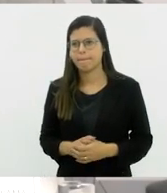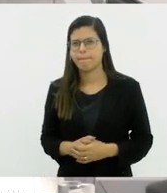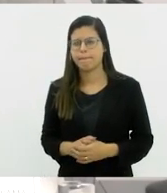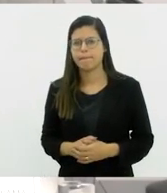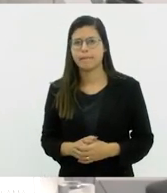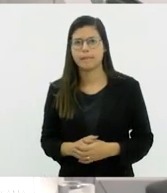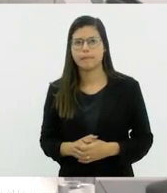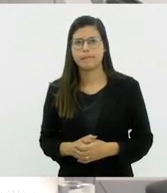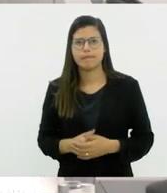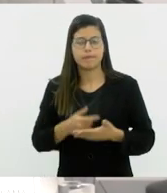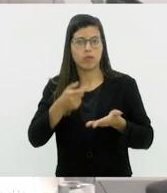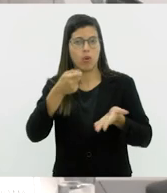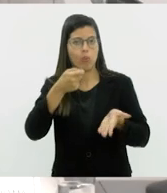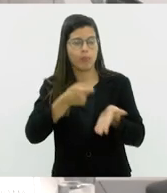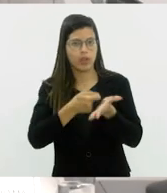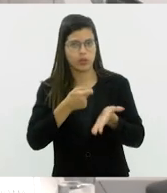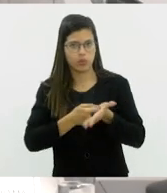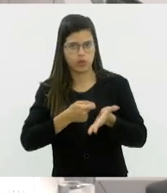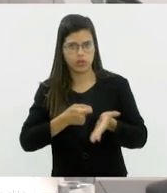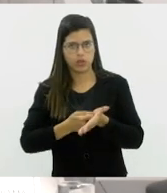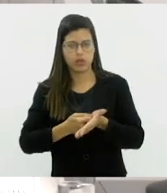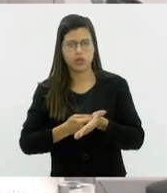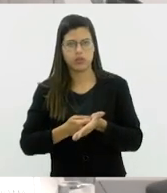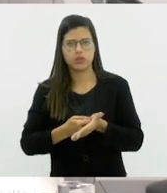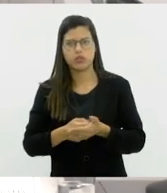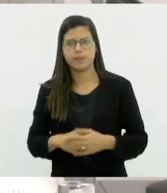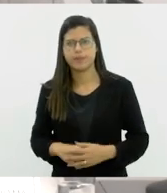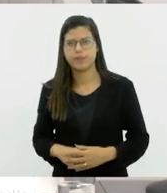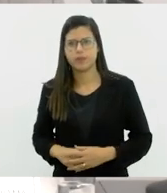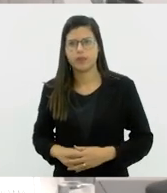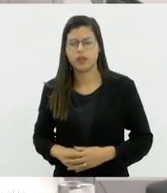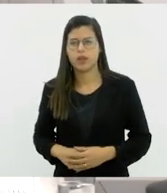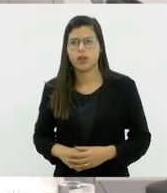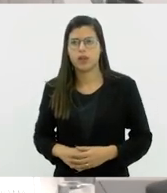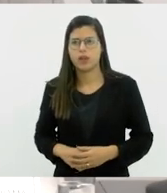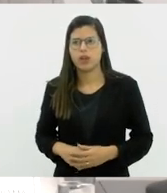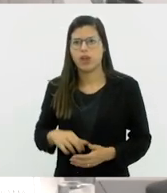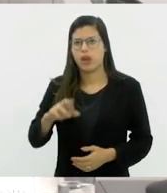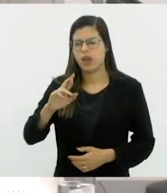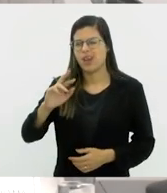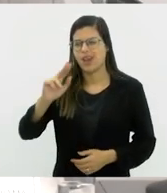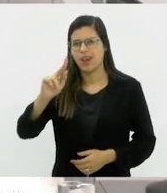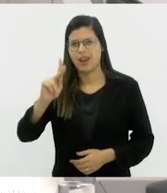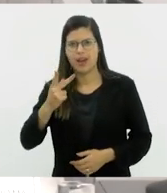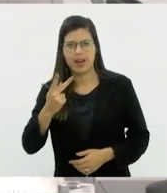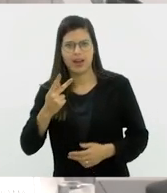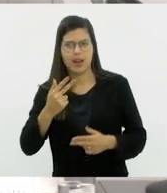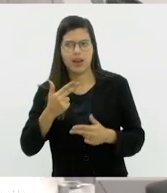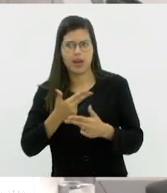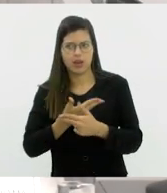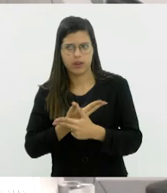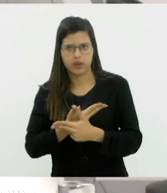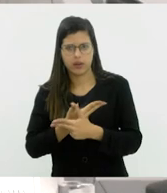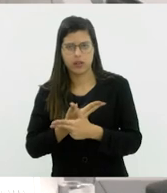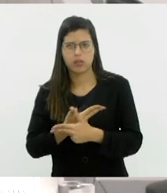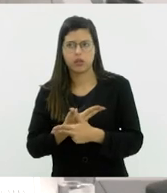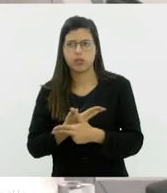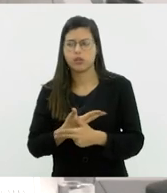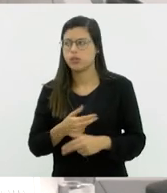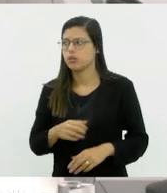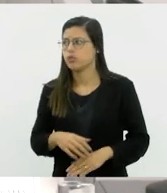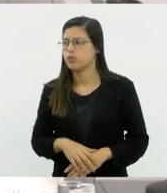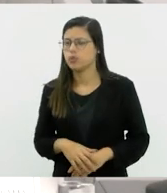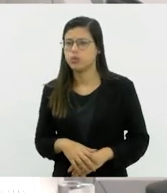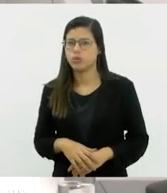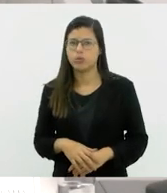A obrigatoriedade da saída do RH Cristo pelas das rotas